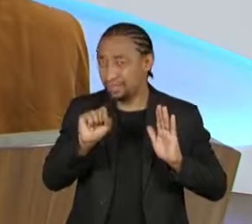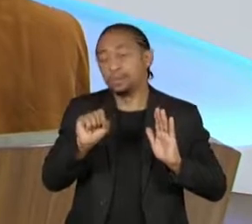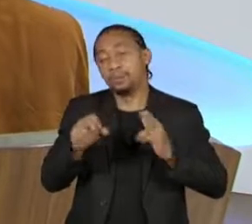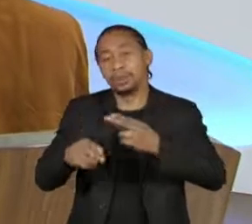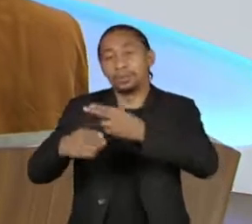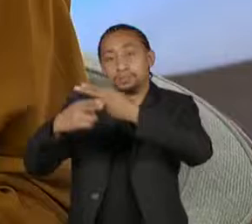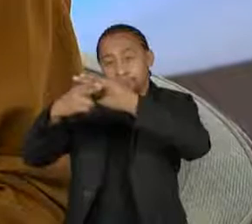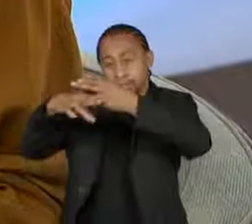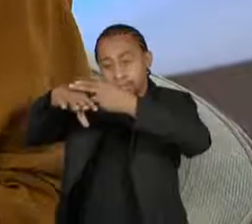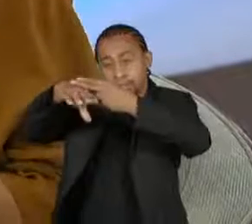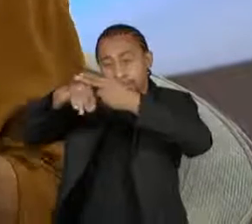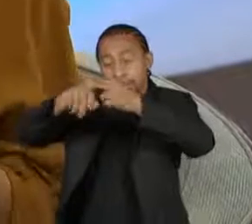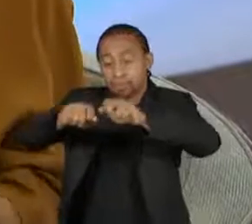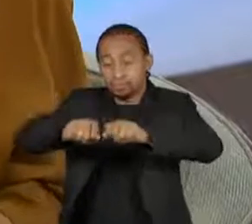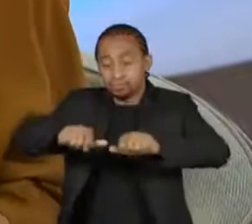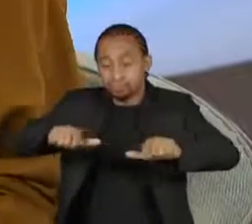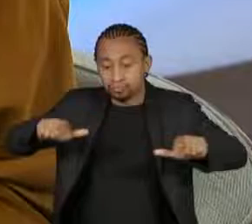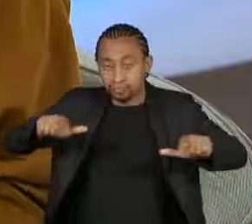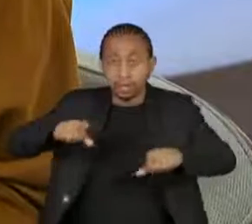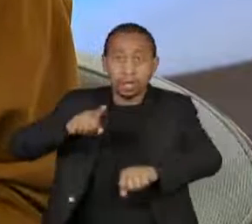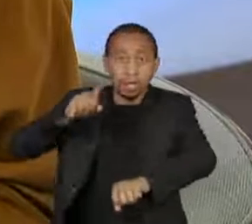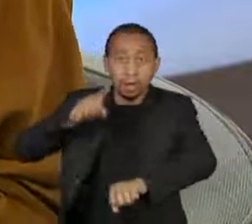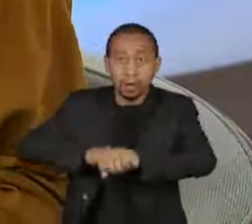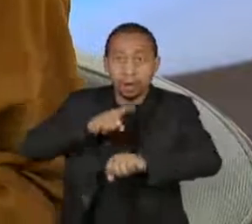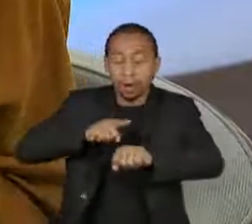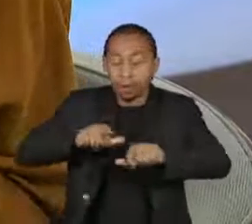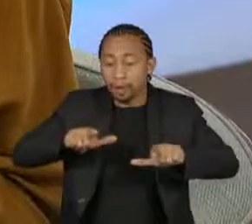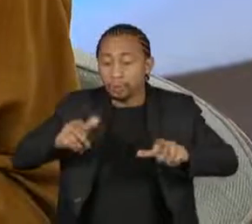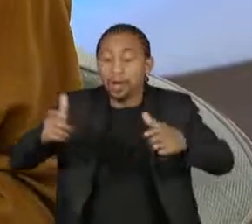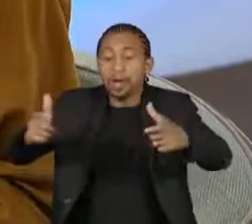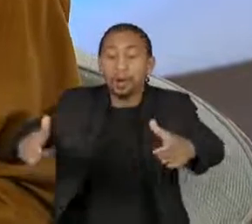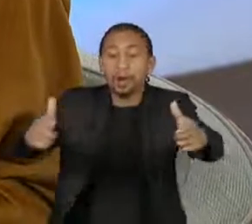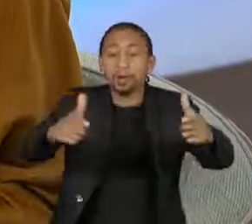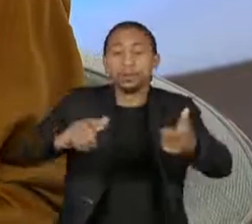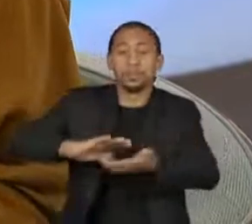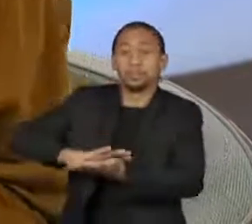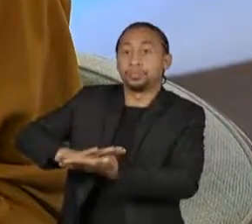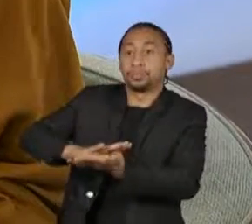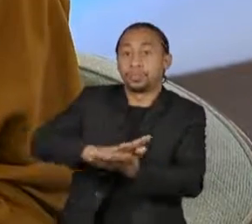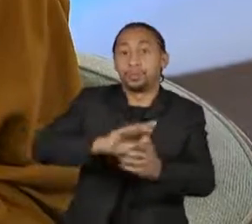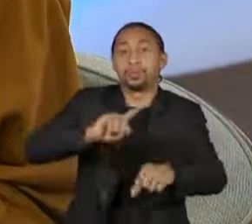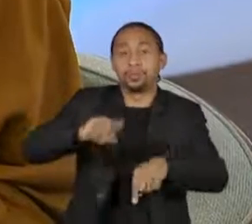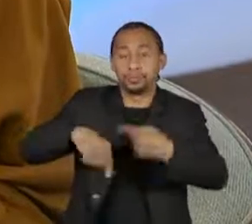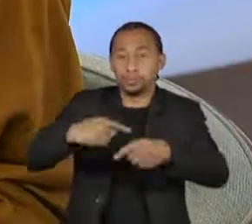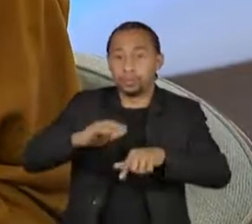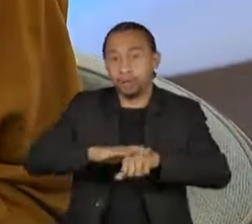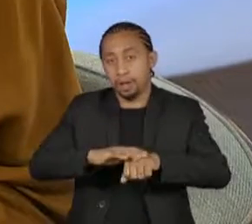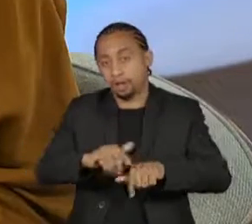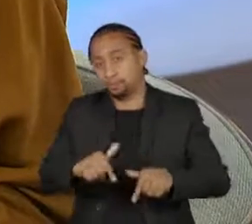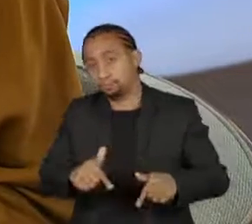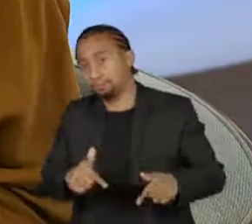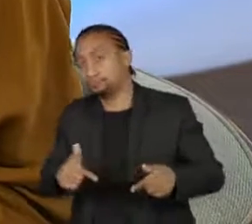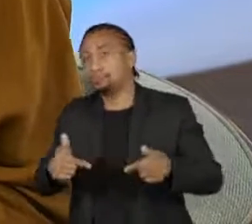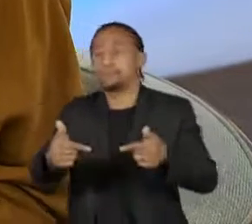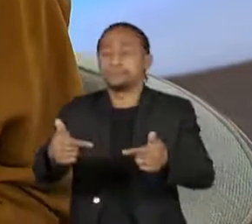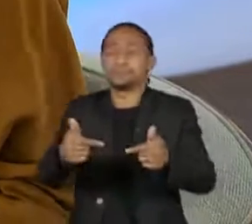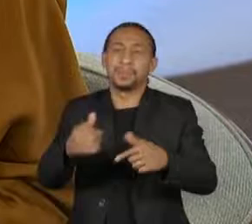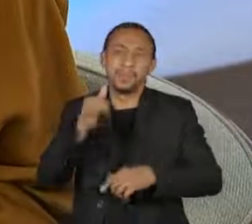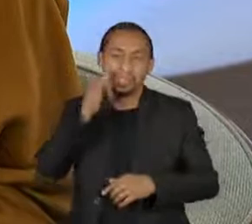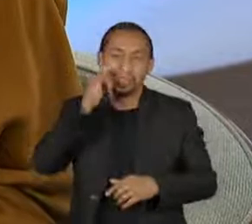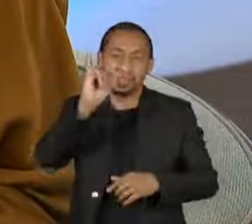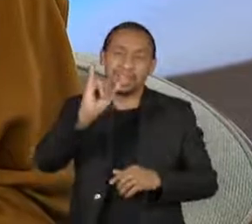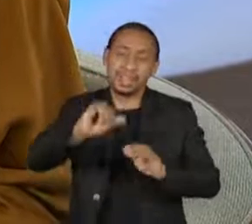do desmatamento da Amazônia, em seguida criar o plano que se estruturou em cima de combate às